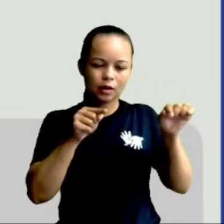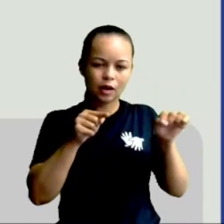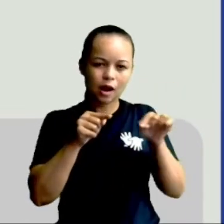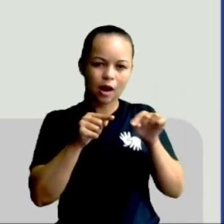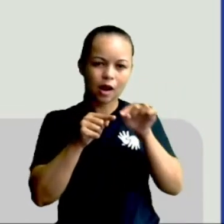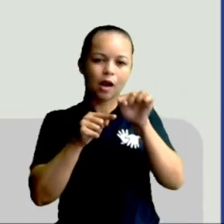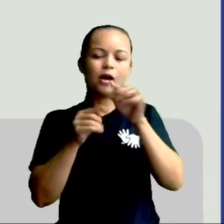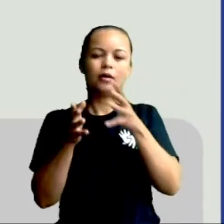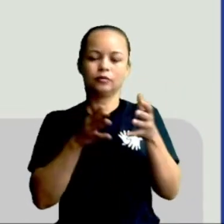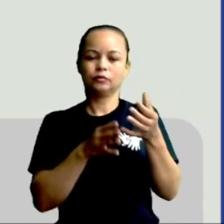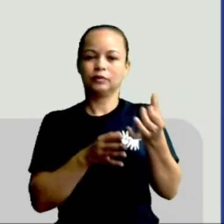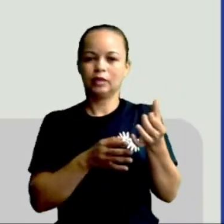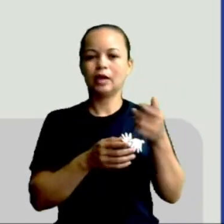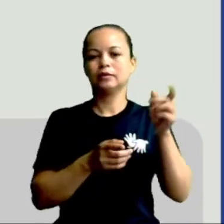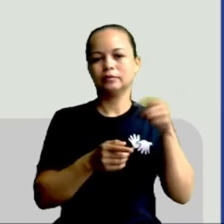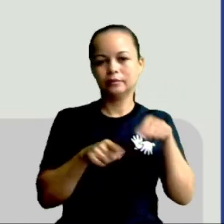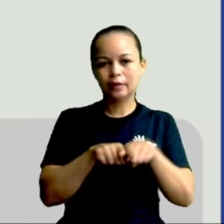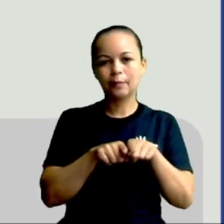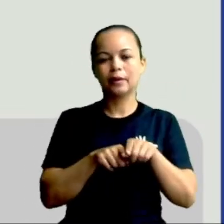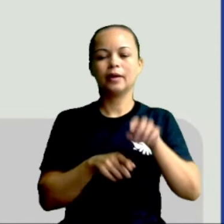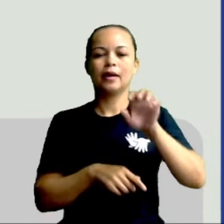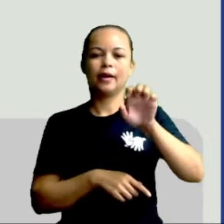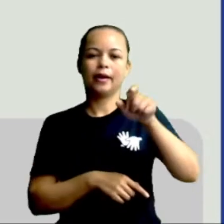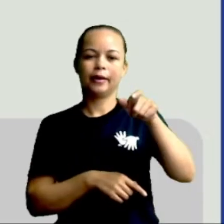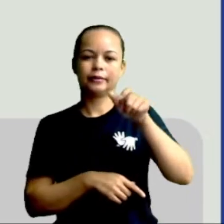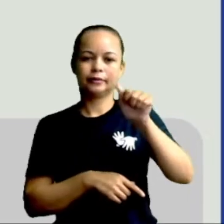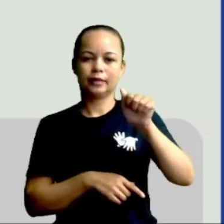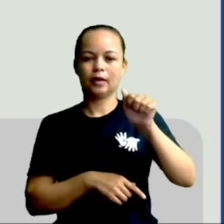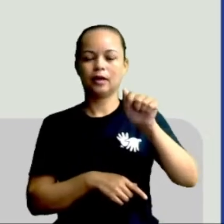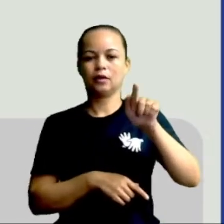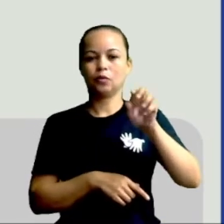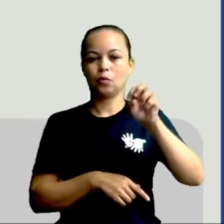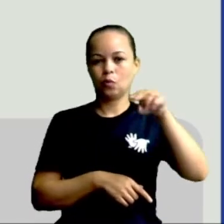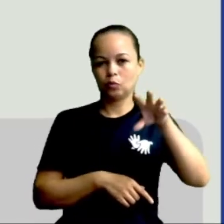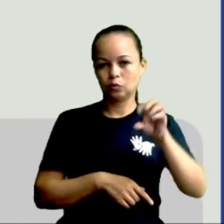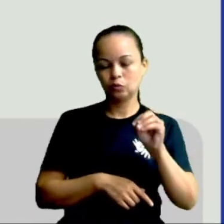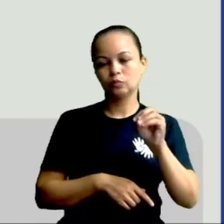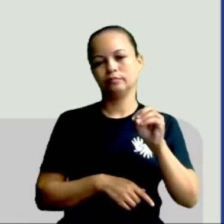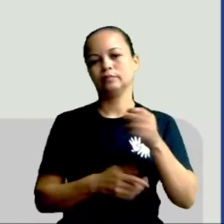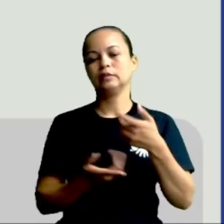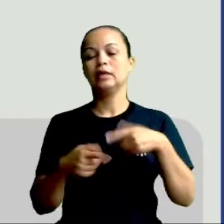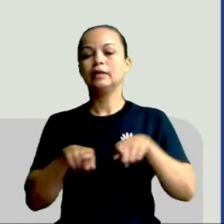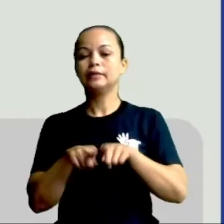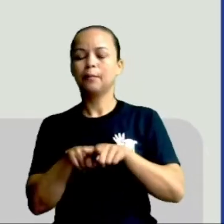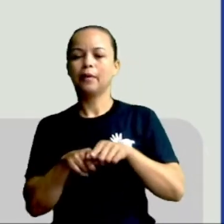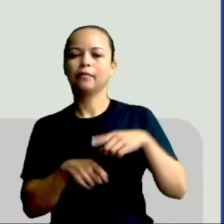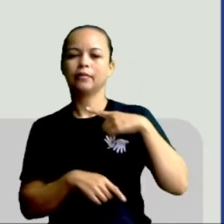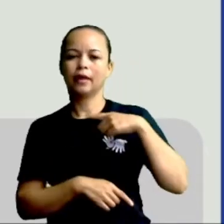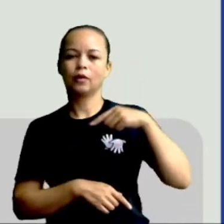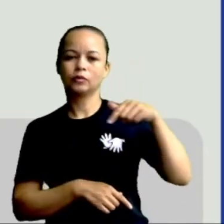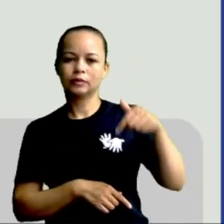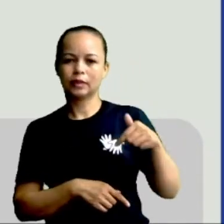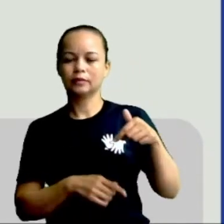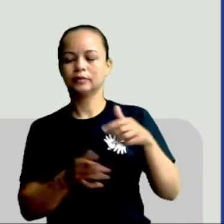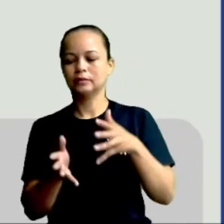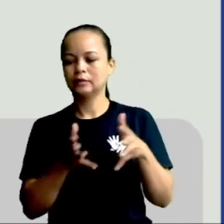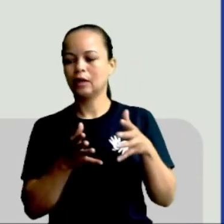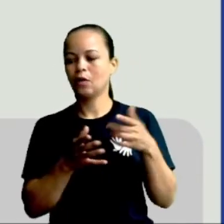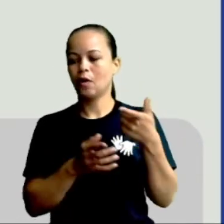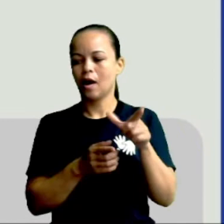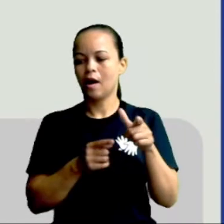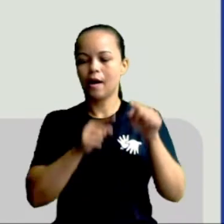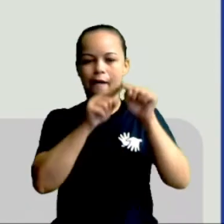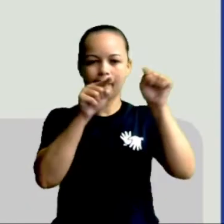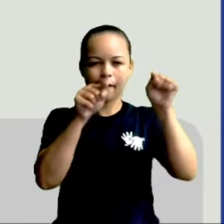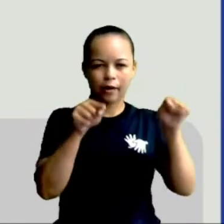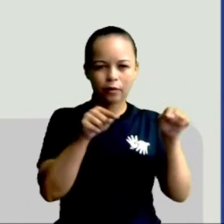é regular, é chamada de hexágono. Com 7 lados, um é regular, a outra